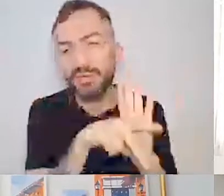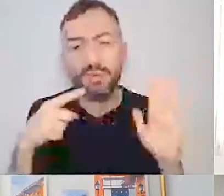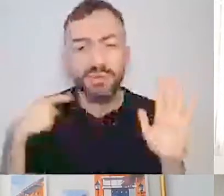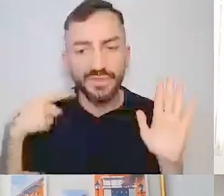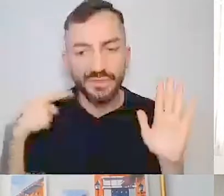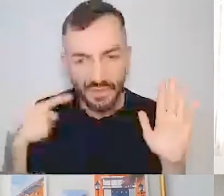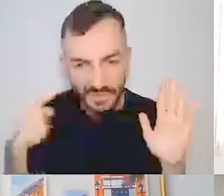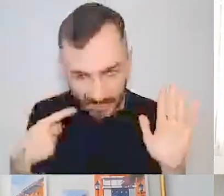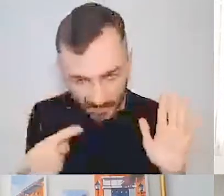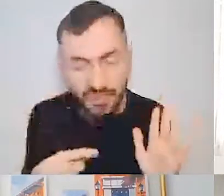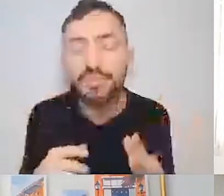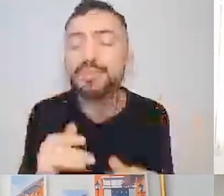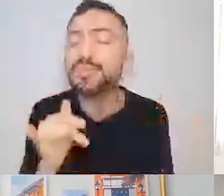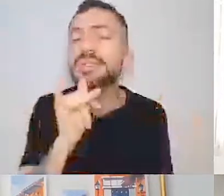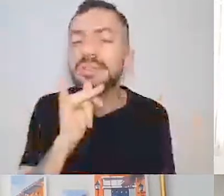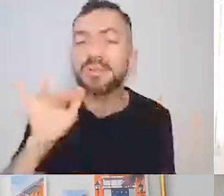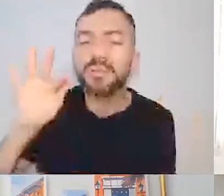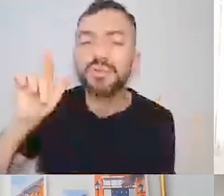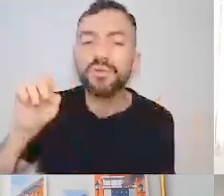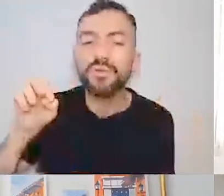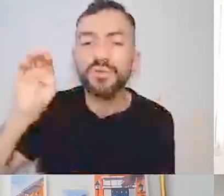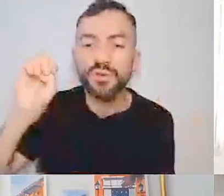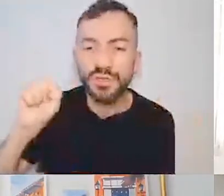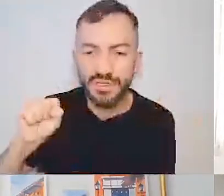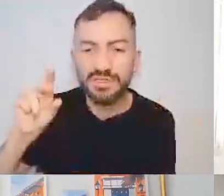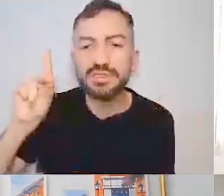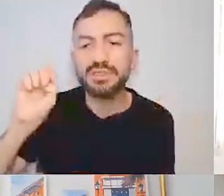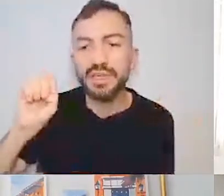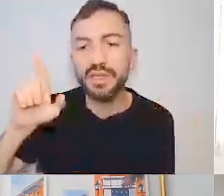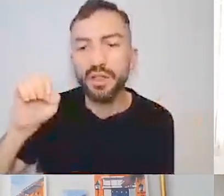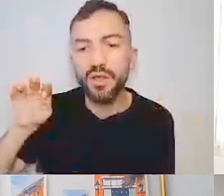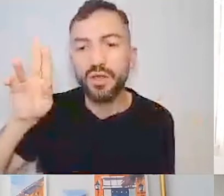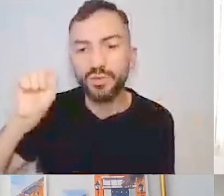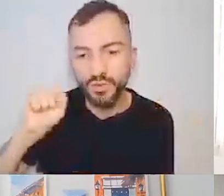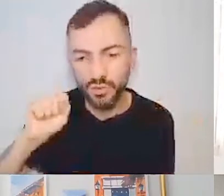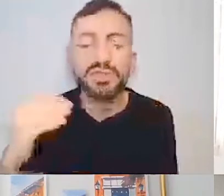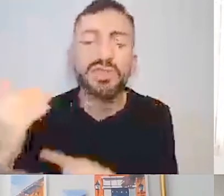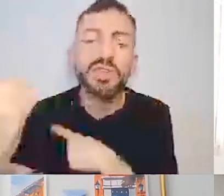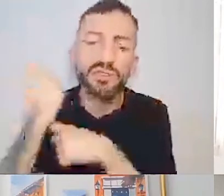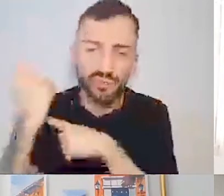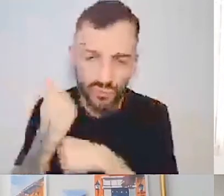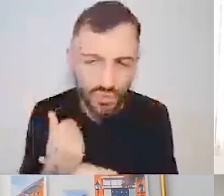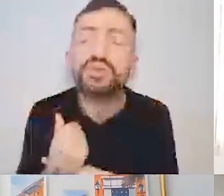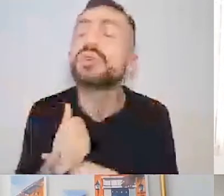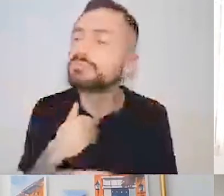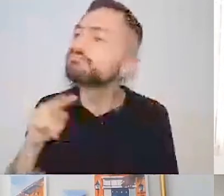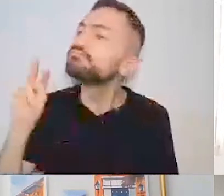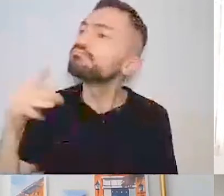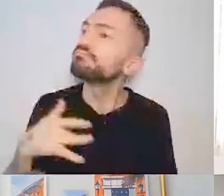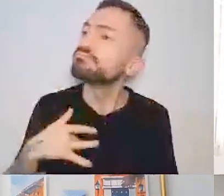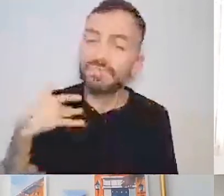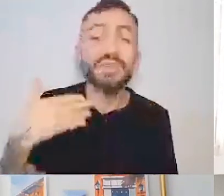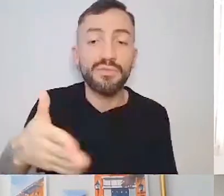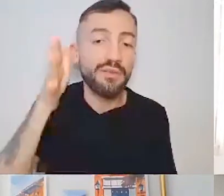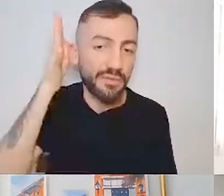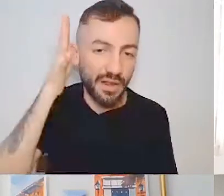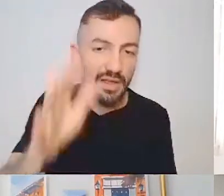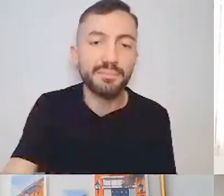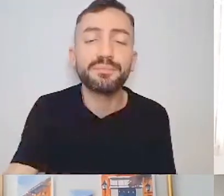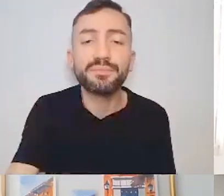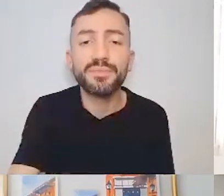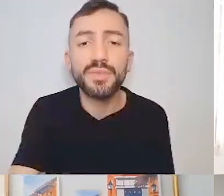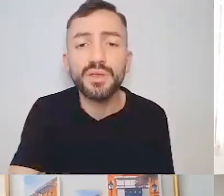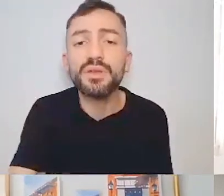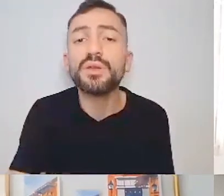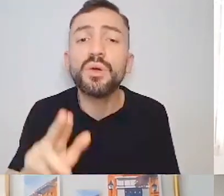Comissão Flores de Lótus, que tanto nos inspirou e que terá fala daqui a pouco. Promovemos, assim, atuações